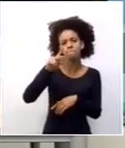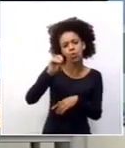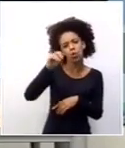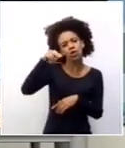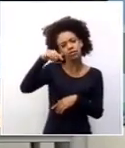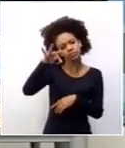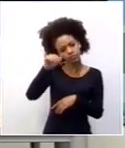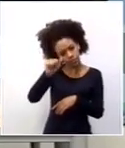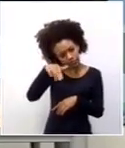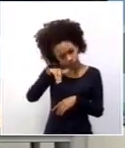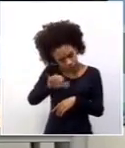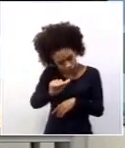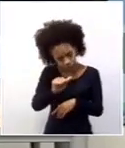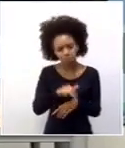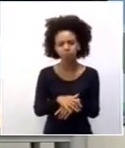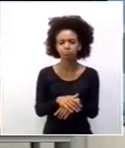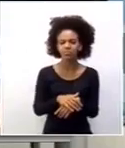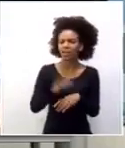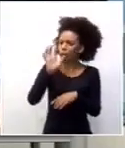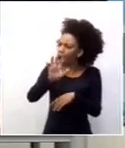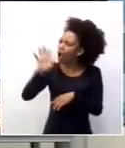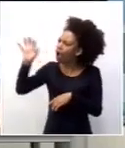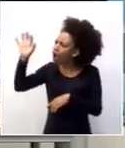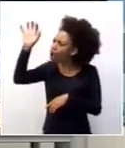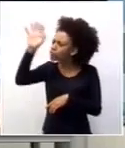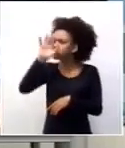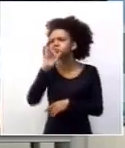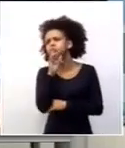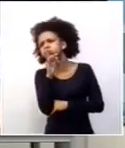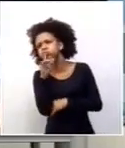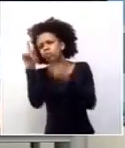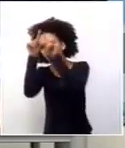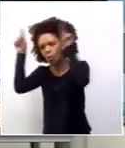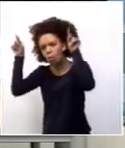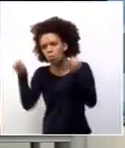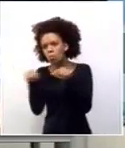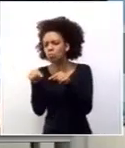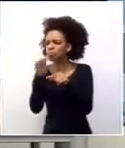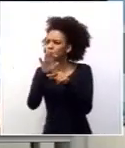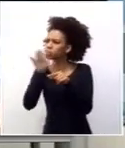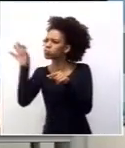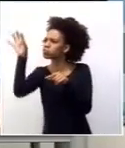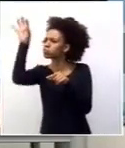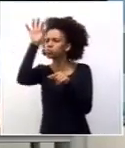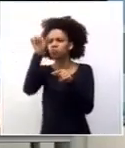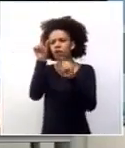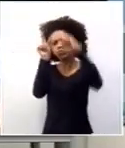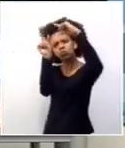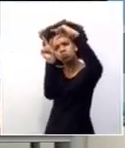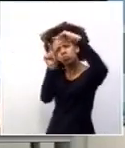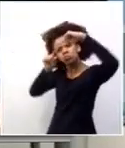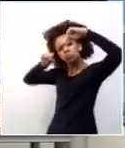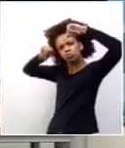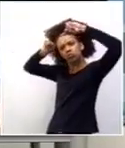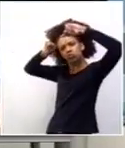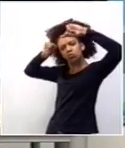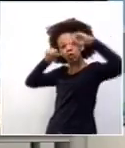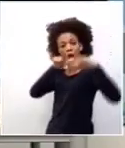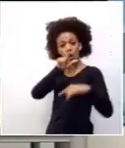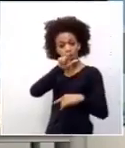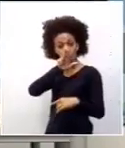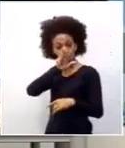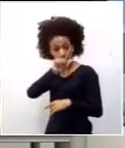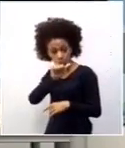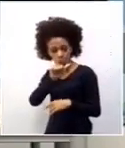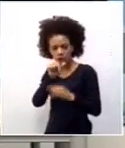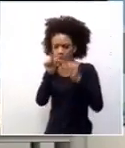essa região, quando a gente passa assim no mapa, fica um desenho que lembra uma meia-lua crescente, E lembra o quê? Uma lua